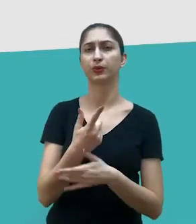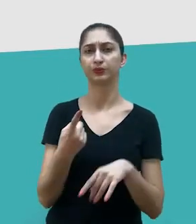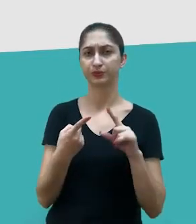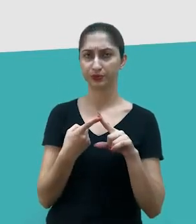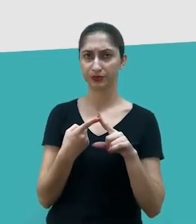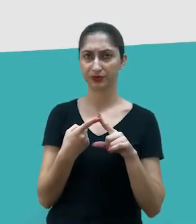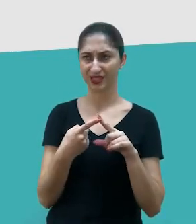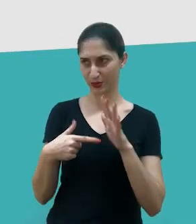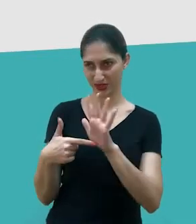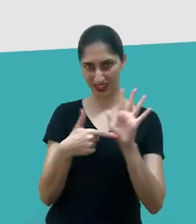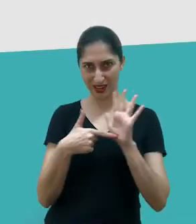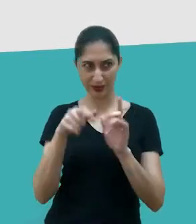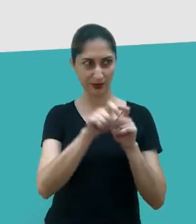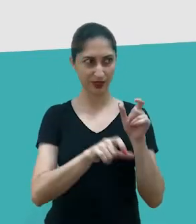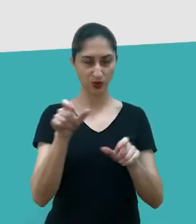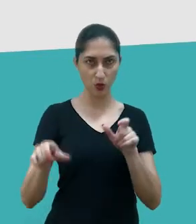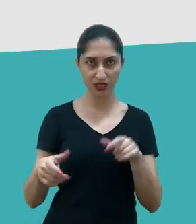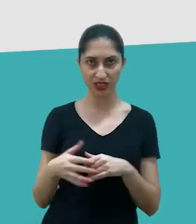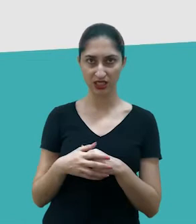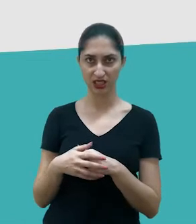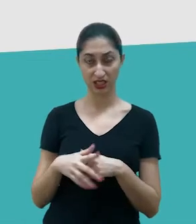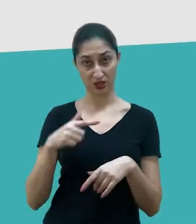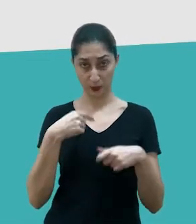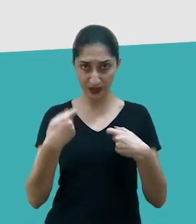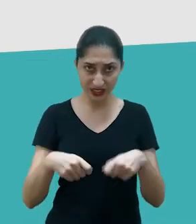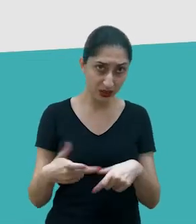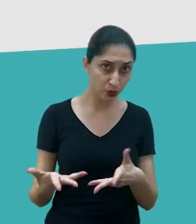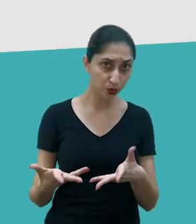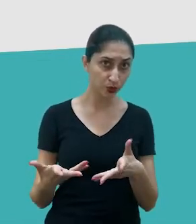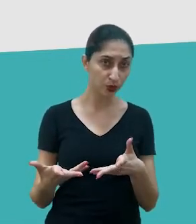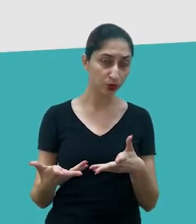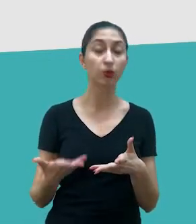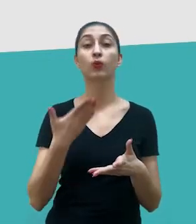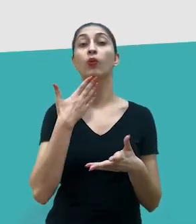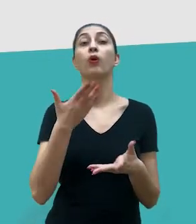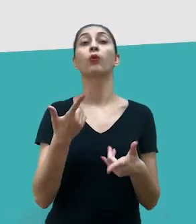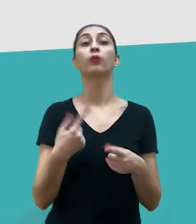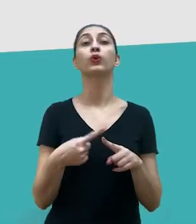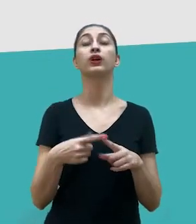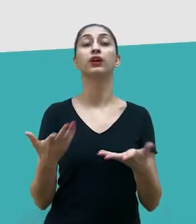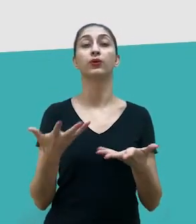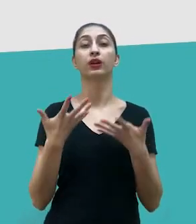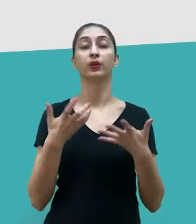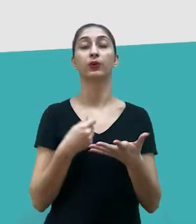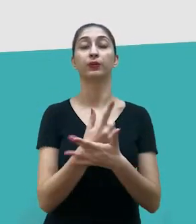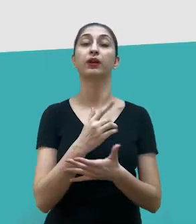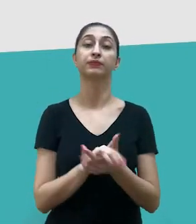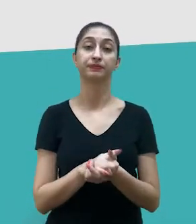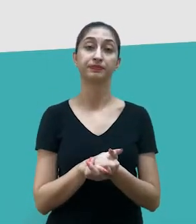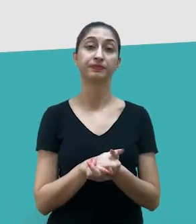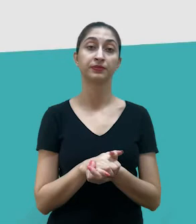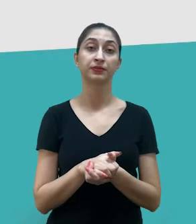para mostrar para as pessoas? É porque eu tenho necessidade? Qual o motivo de eu estar comprando